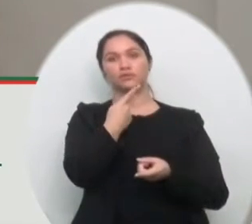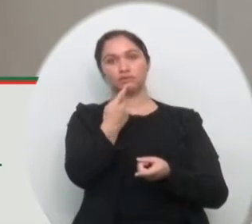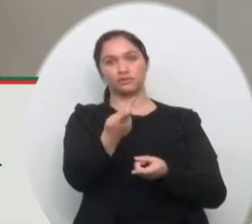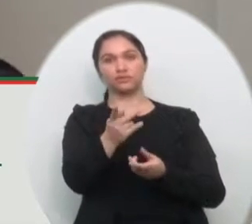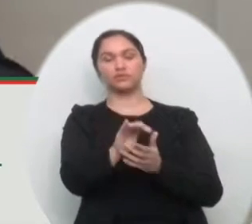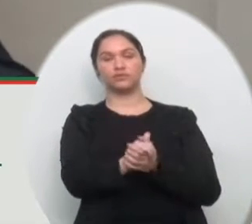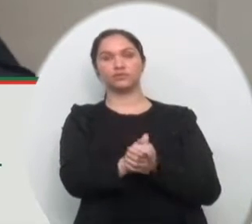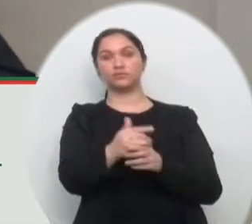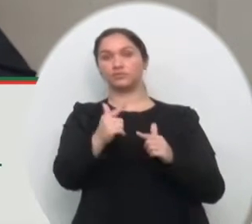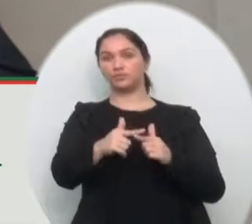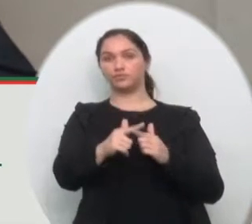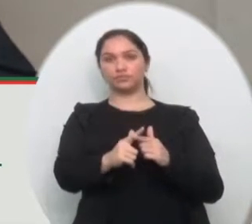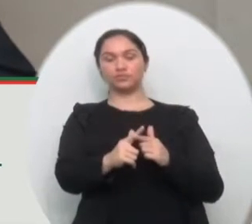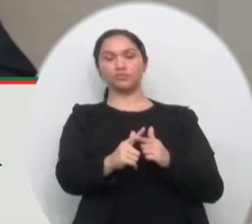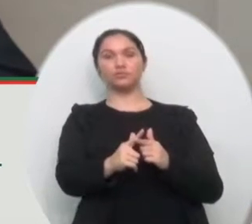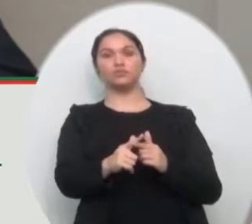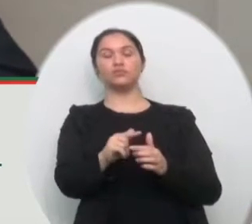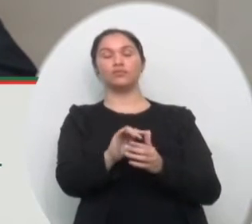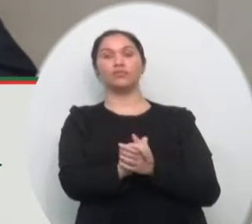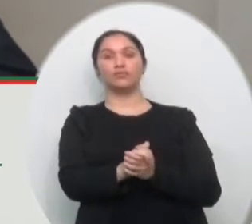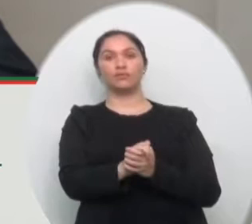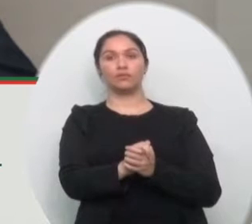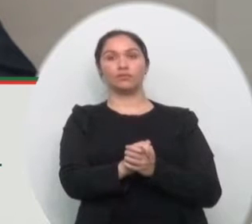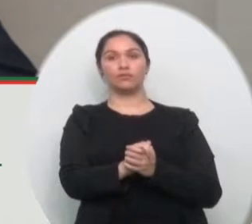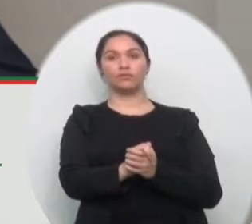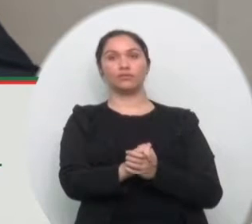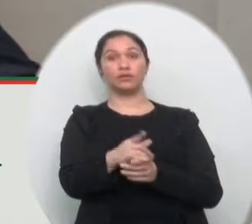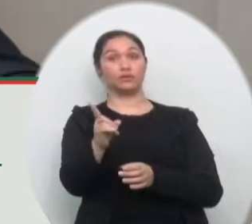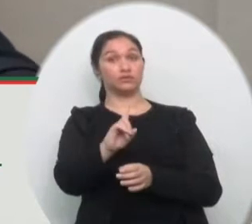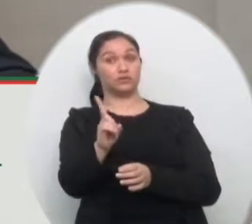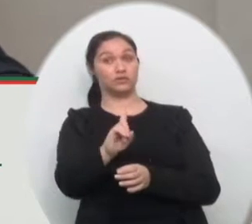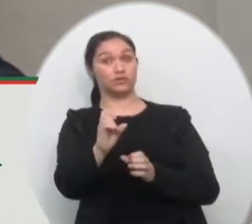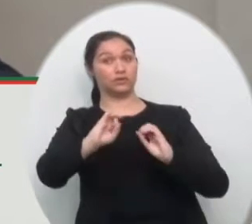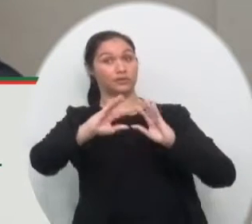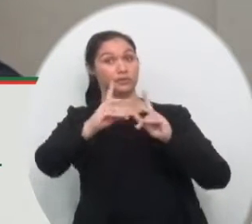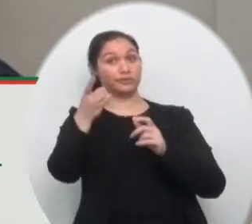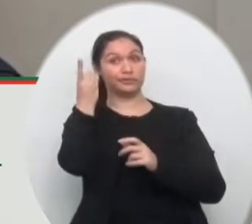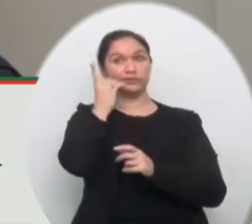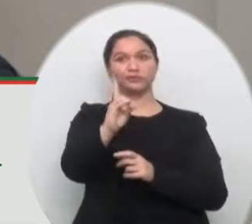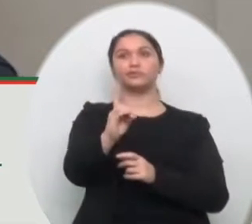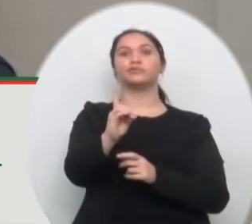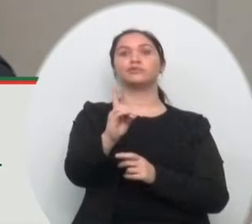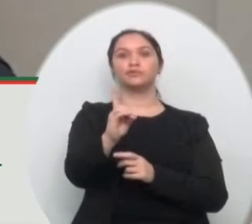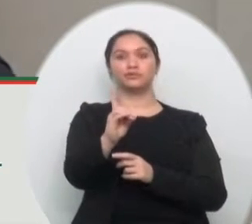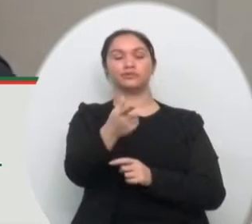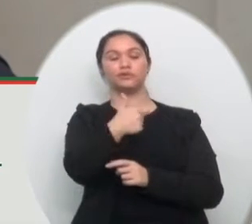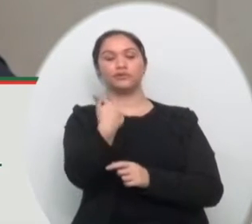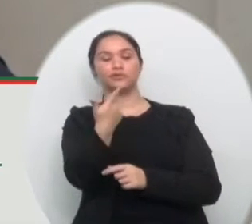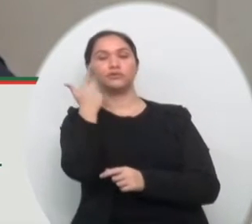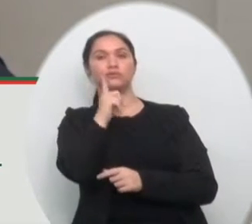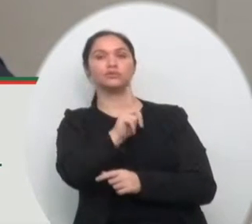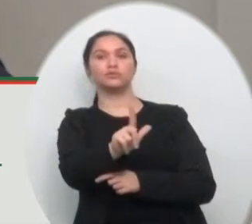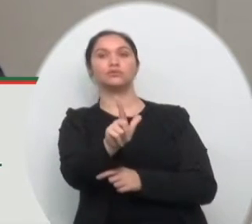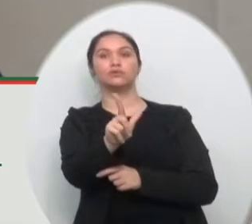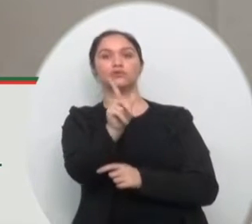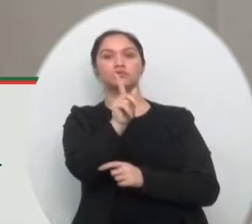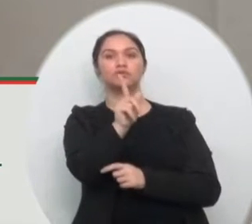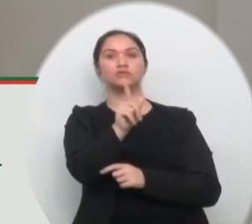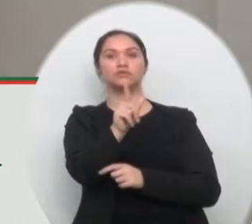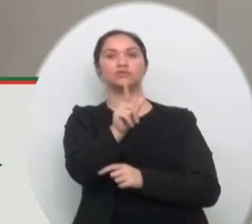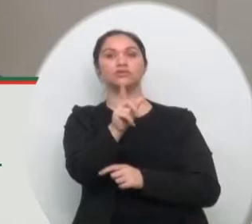porque não é sempre, né, que eu trabalho na Unesc ali também como professor, não é sempre que a gente consegue mobilizar tantos